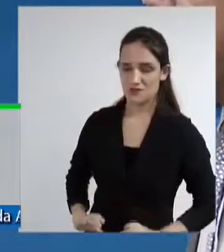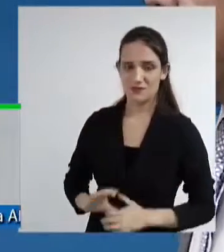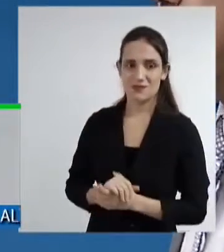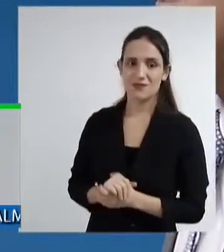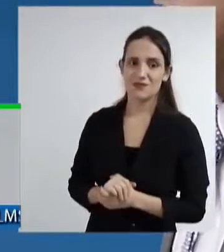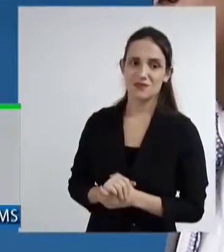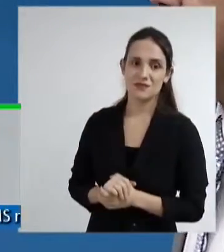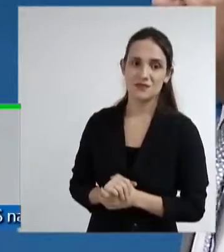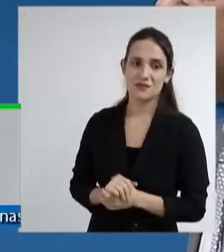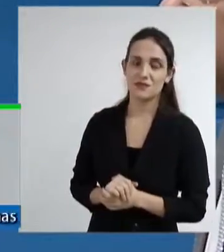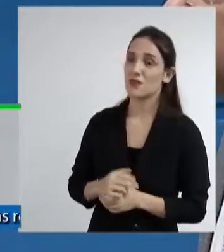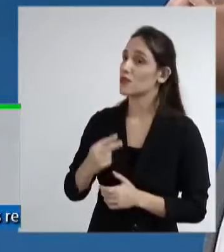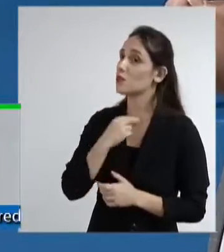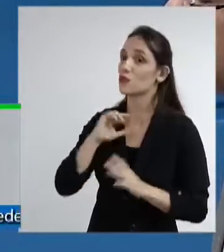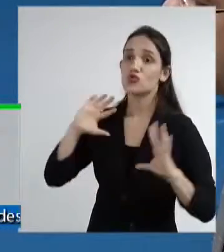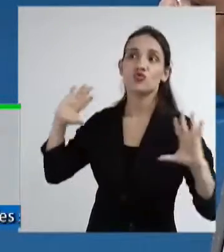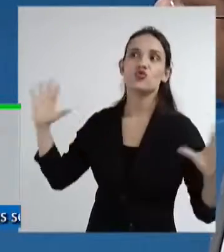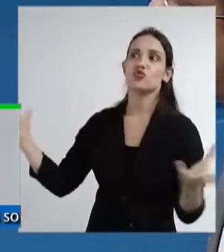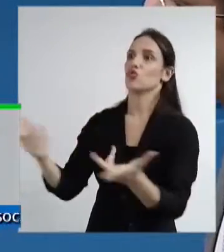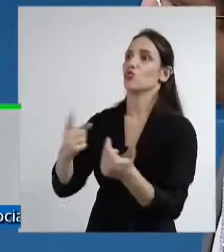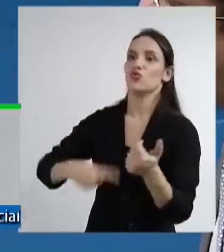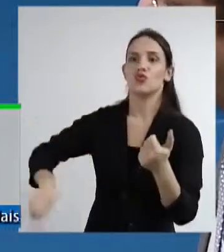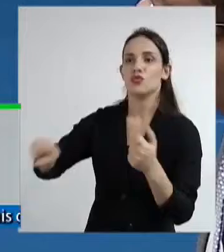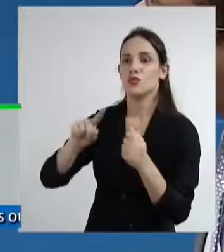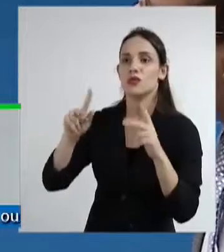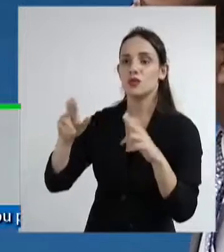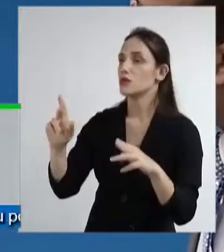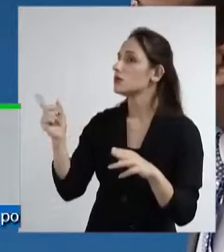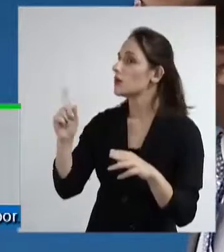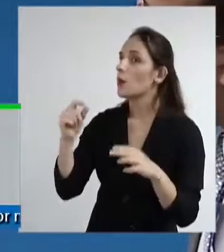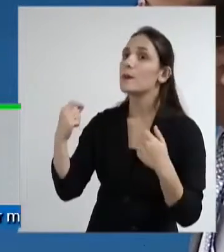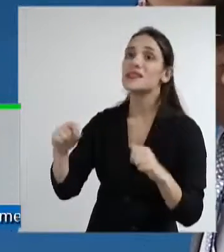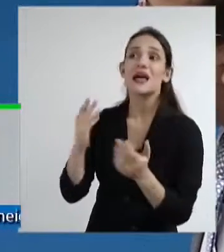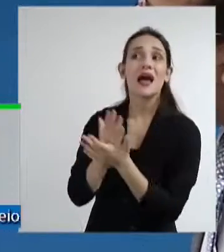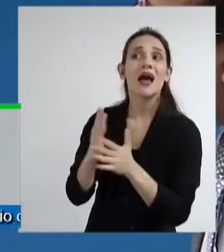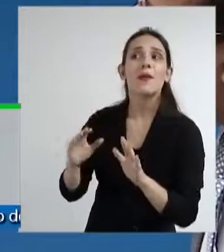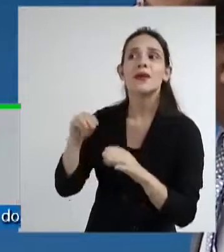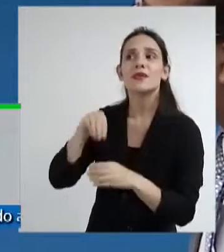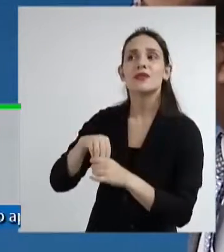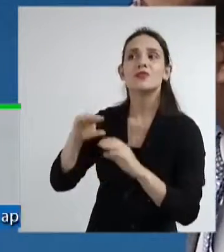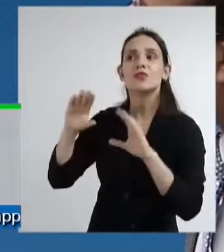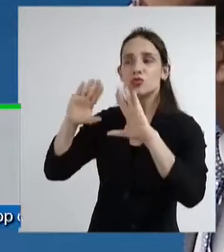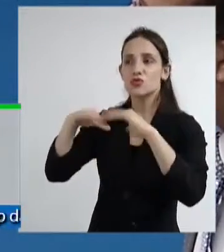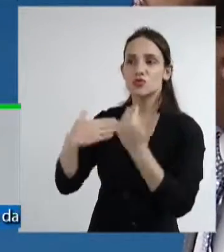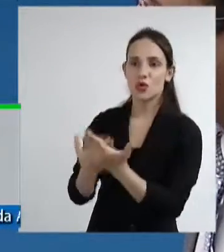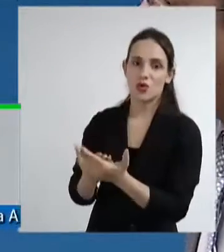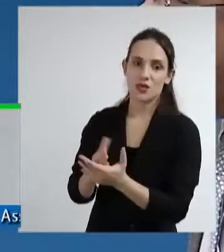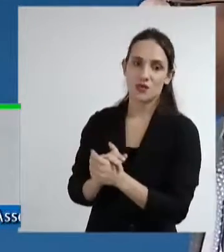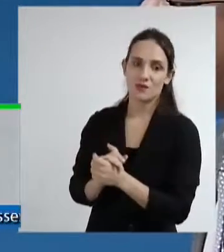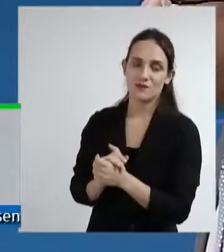deve ser generalizado, e, inclusive, deve ser combatido nas escolas. Talvez a forma como isso